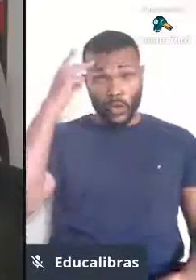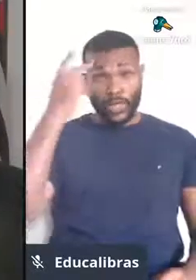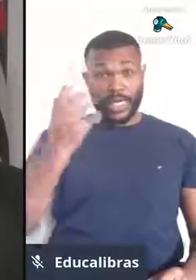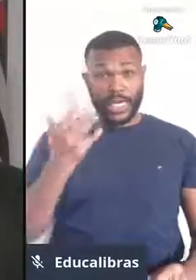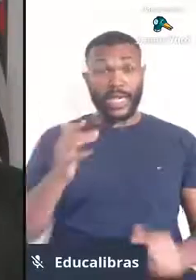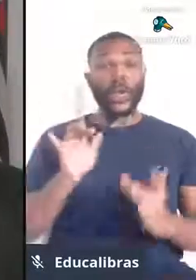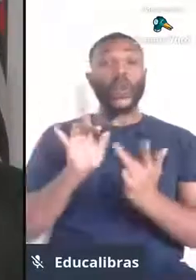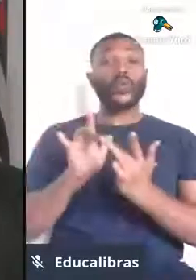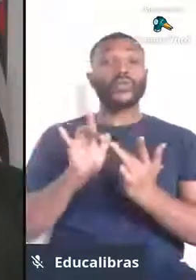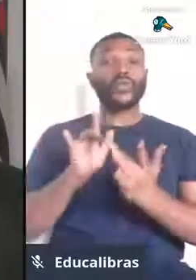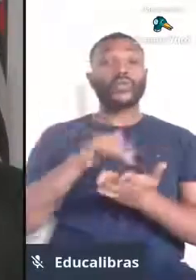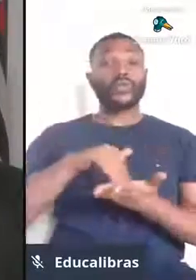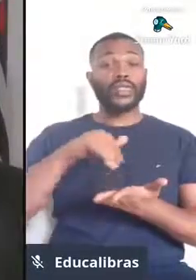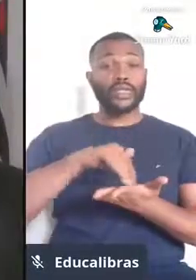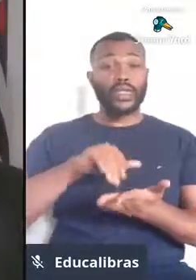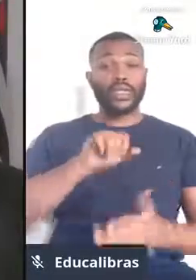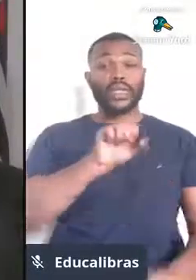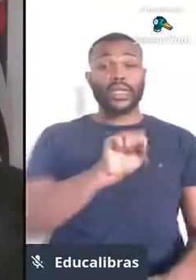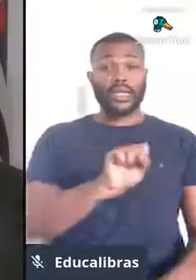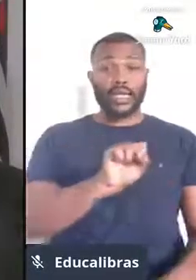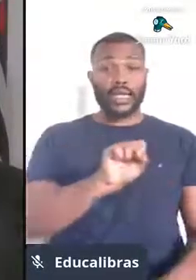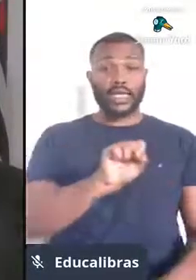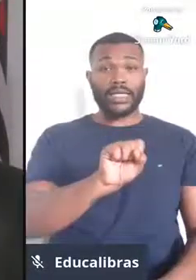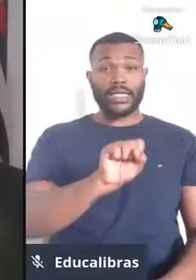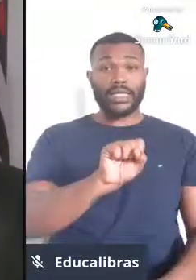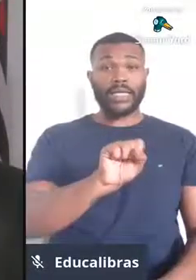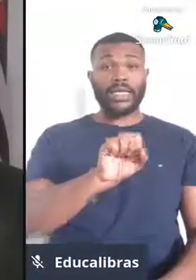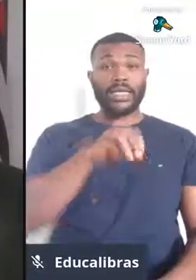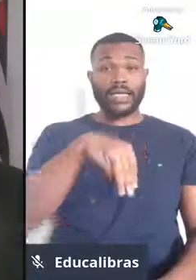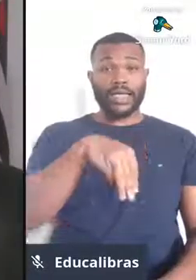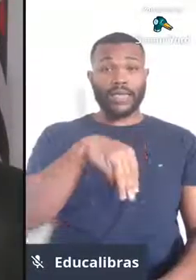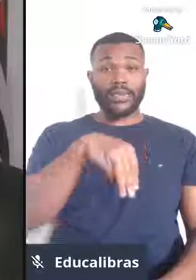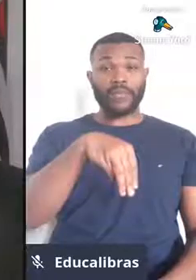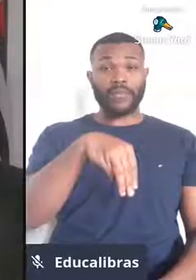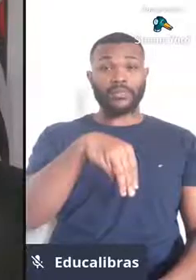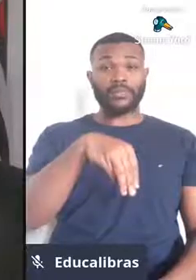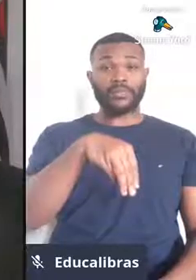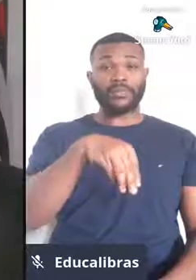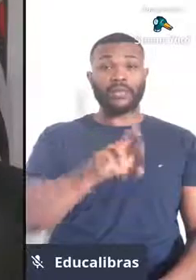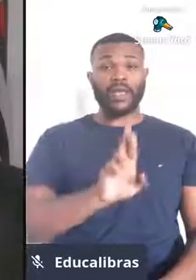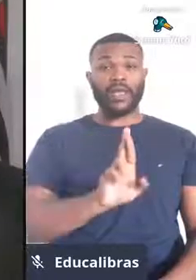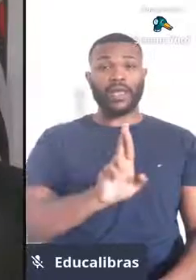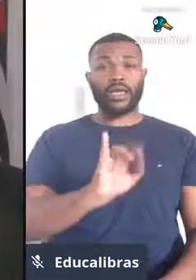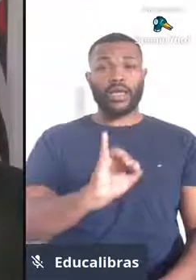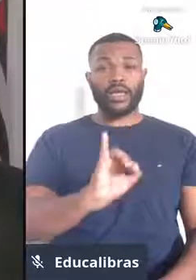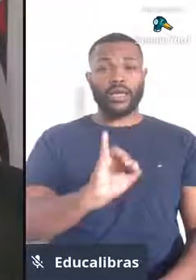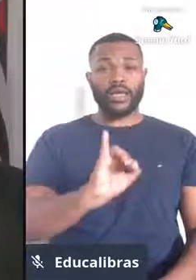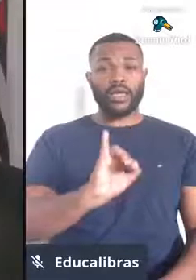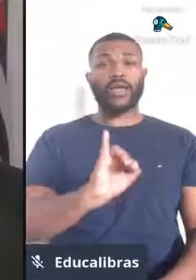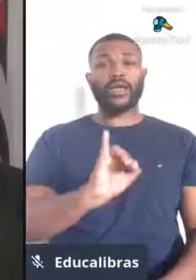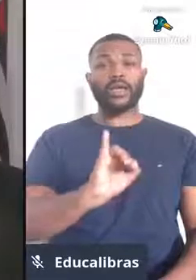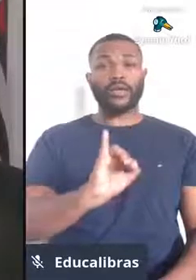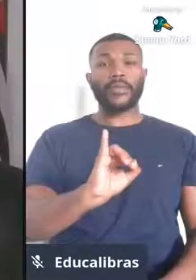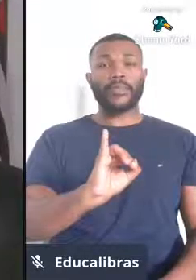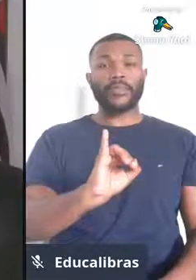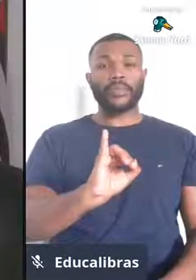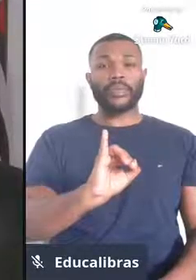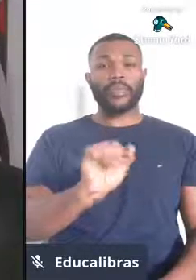secretaria, é o S de sapo, M de Maria, RI de Relações Internacionais,